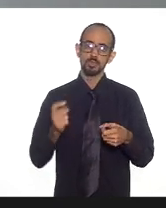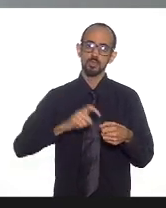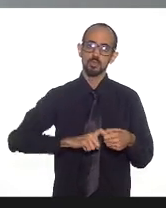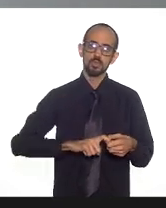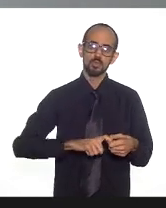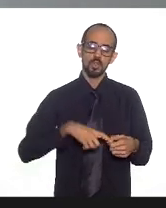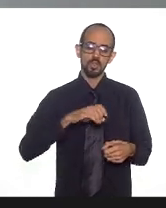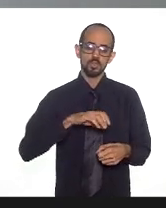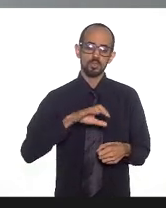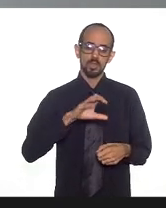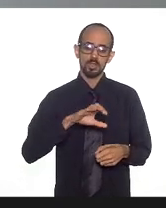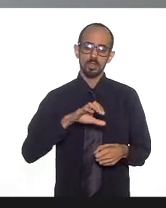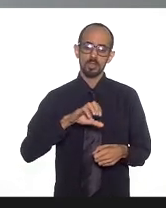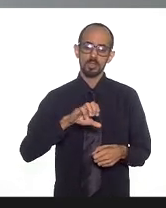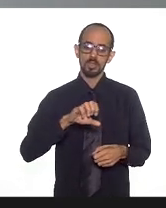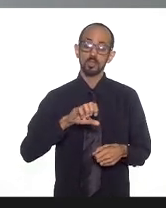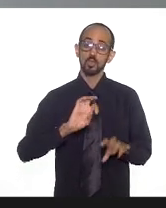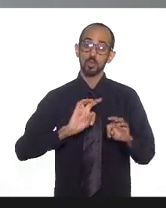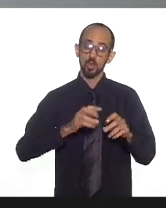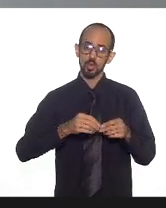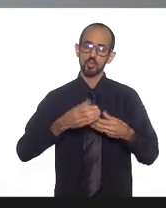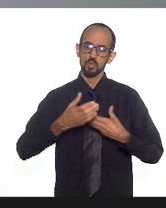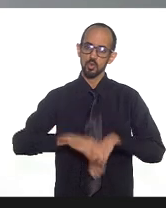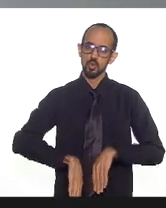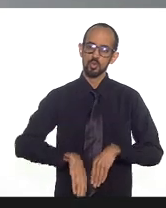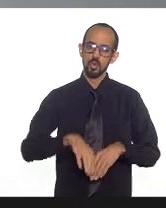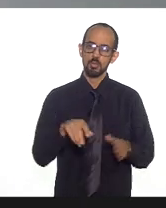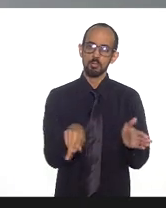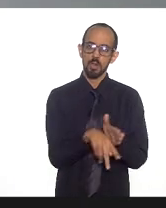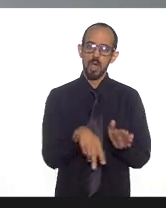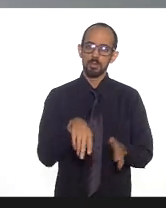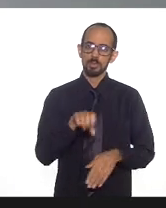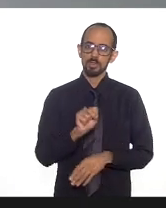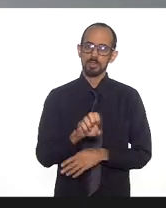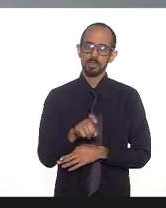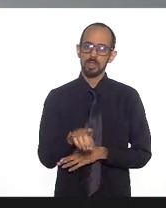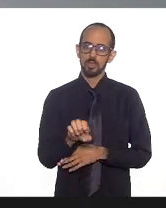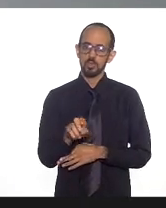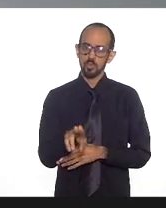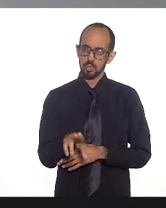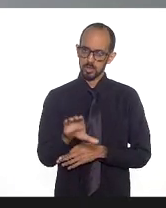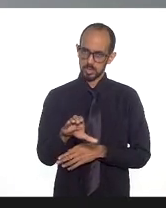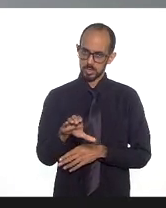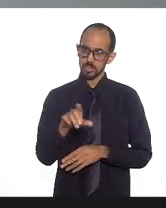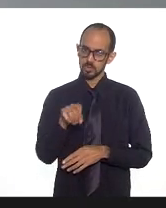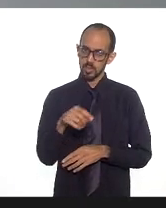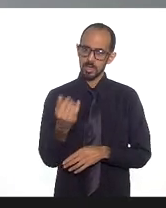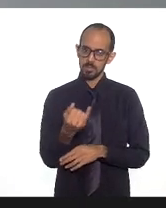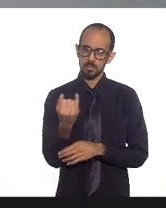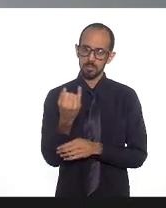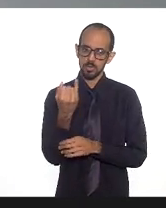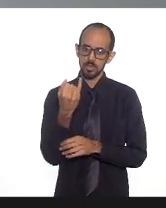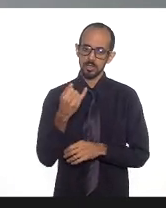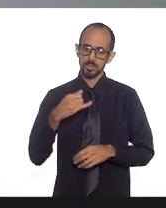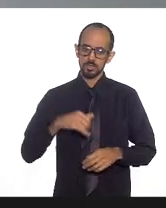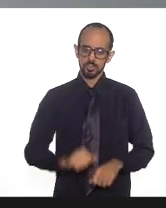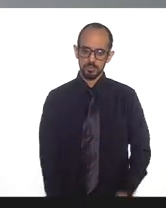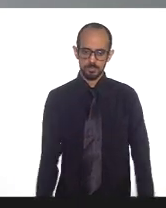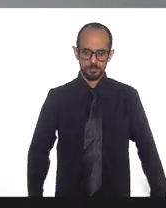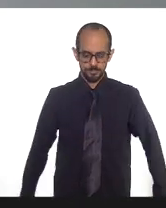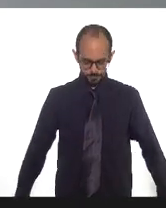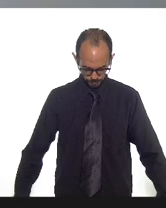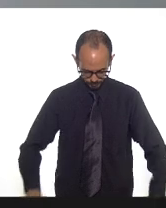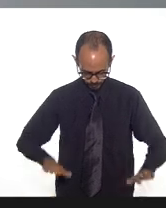todos efetivos, todos concursados da SEDUC. Tá? Então, acho que isso é fundamental de falar. Vou aqui, acho que meu tempo está estourando, passar